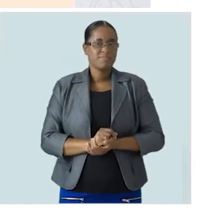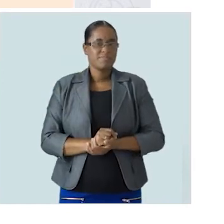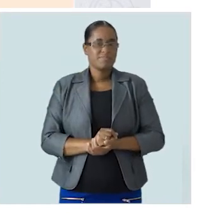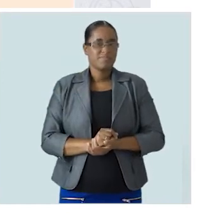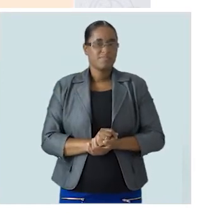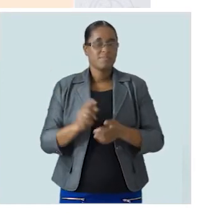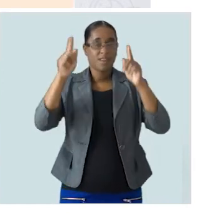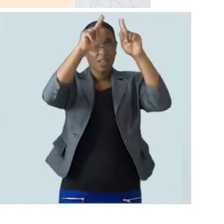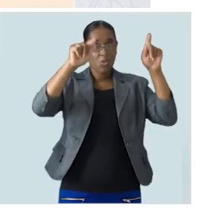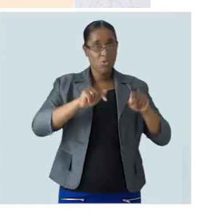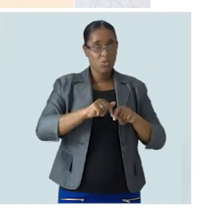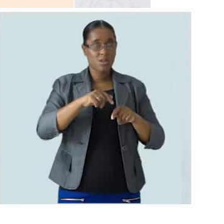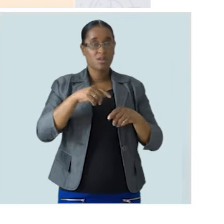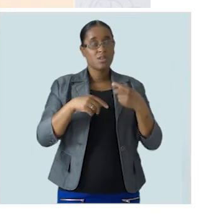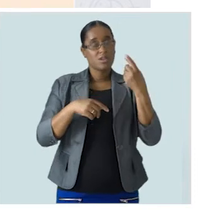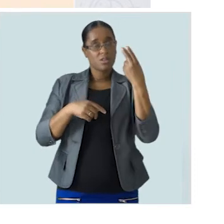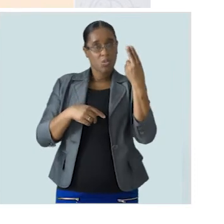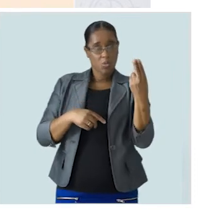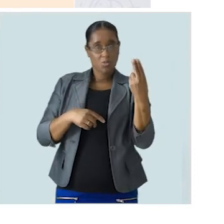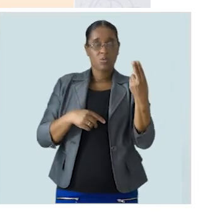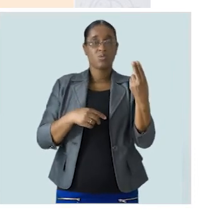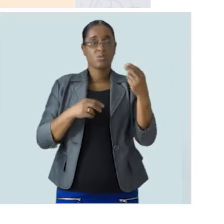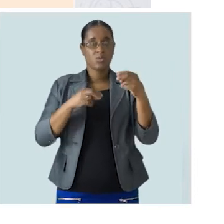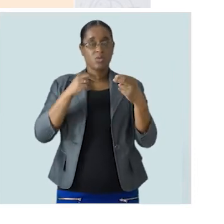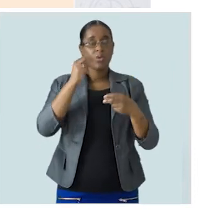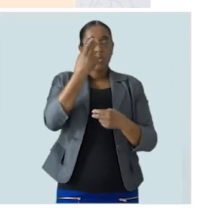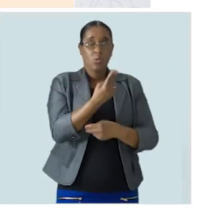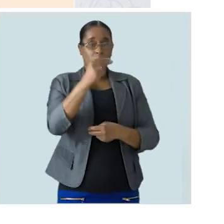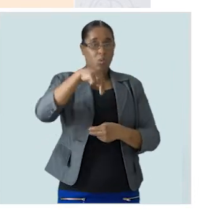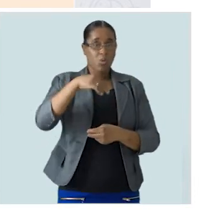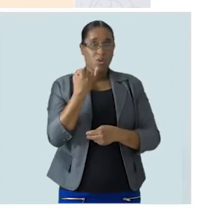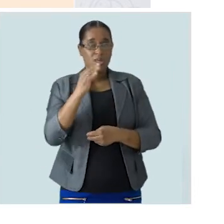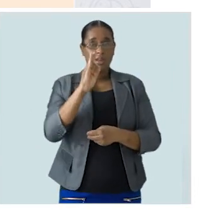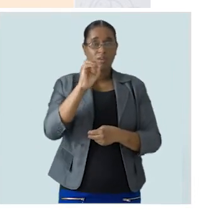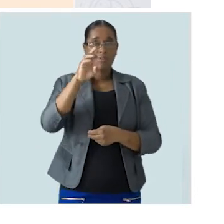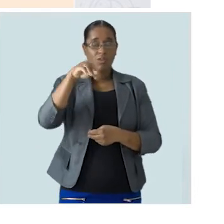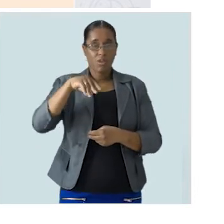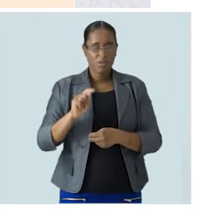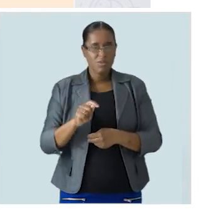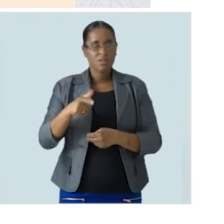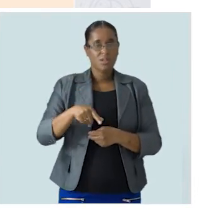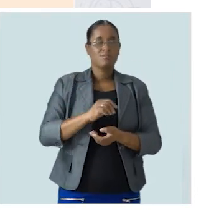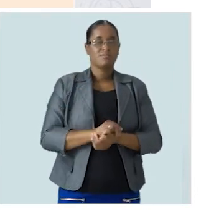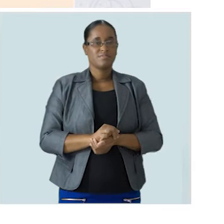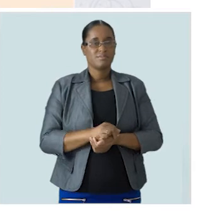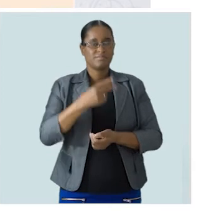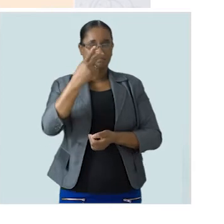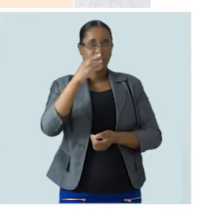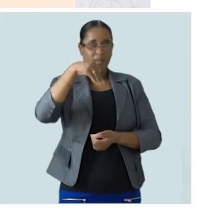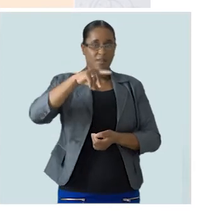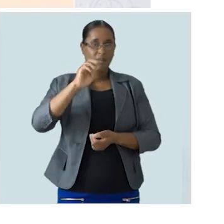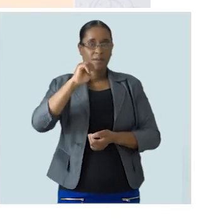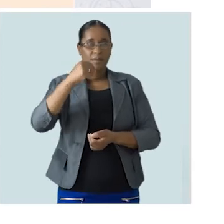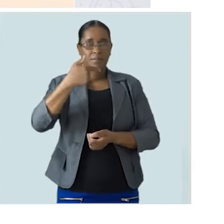Na coluna de uniforme, temos prestável, selvagem, terrível. Perfeito.